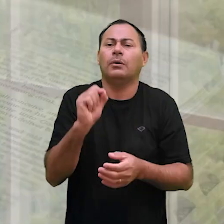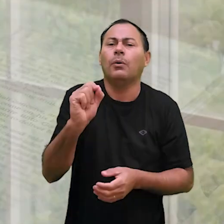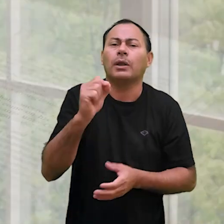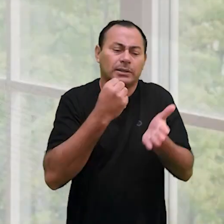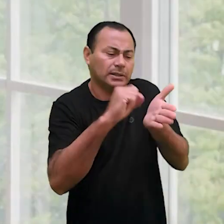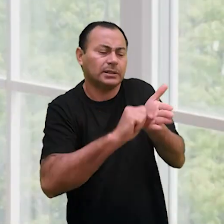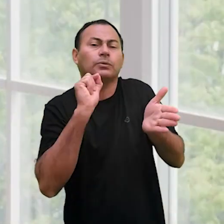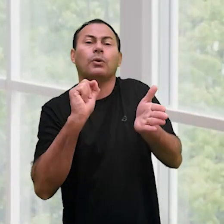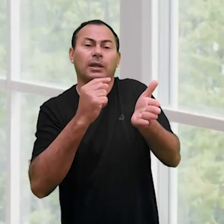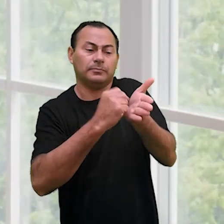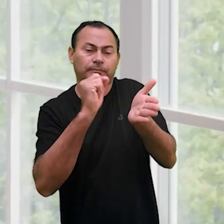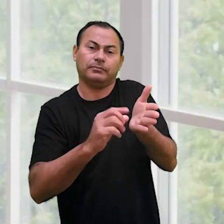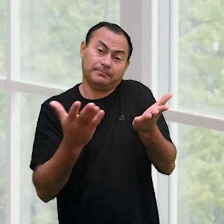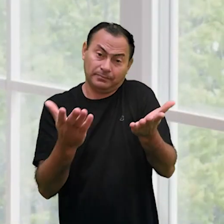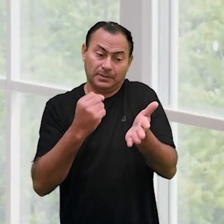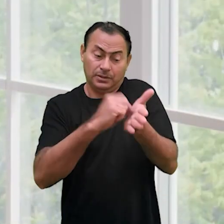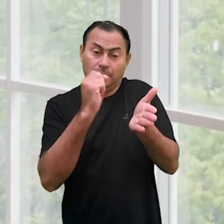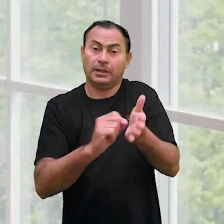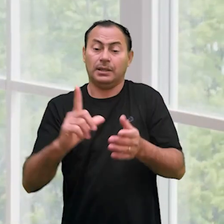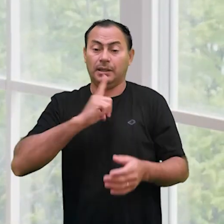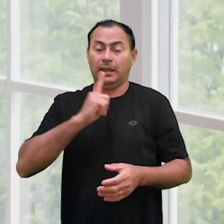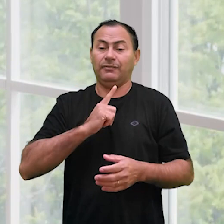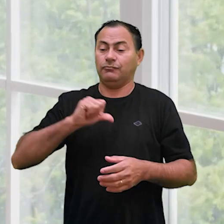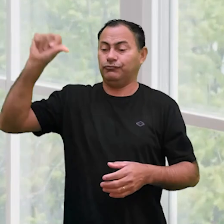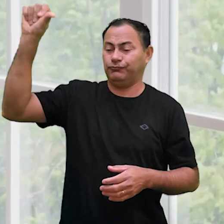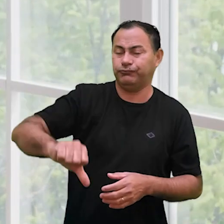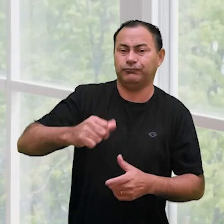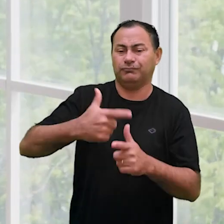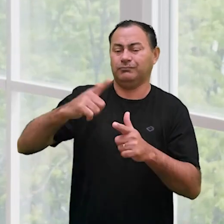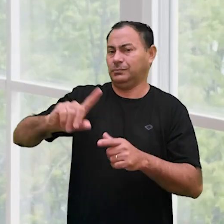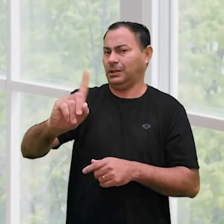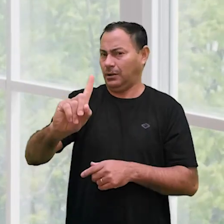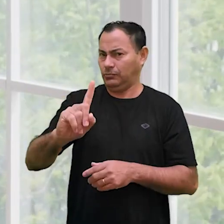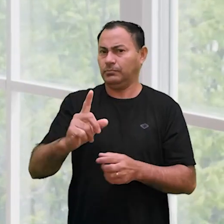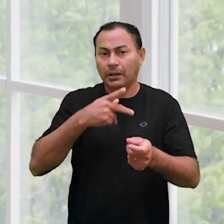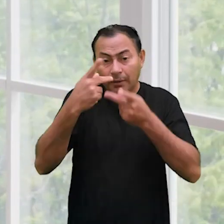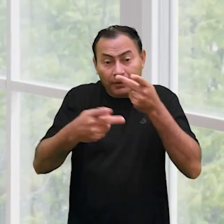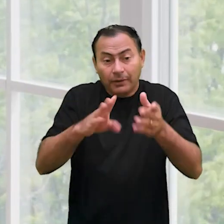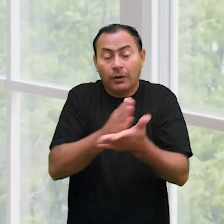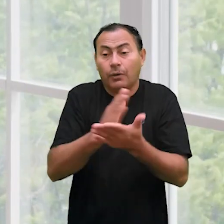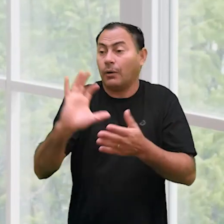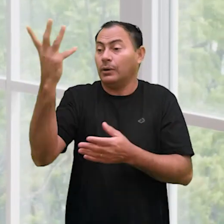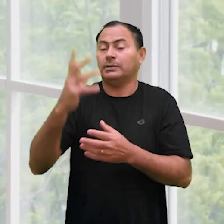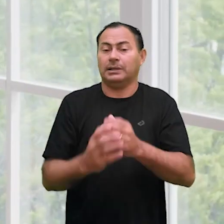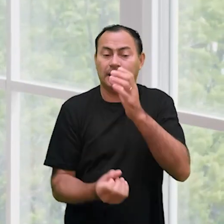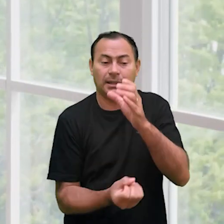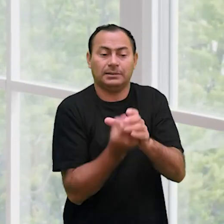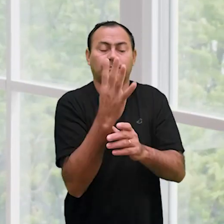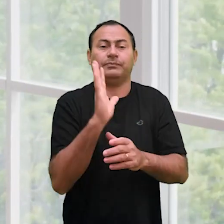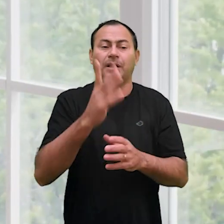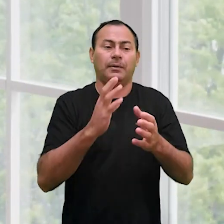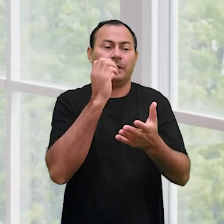Faça-se a seguinte pergunta. O que está escrito? Francamente, não está escrito que houve uma catástrofe. E também não diz que